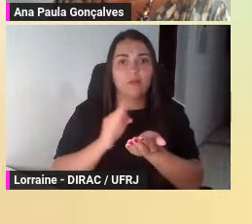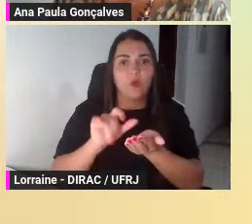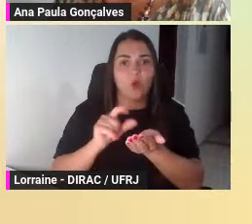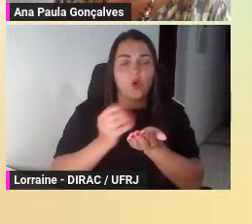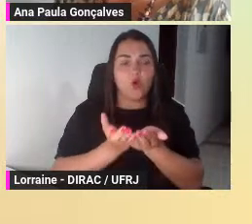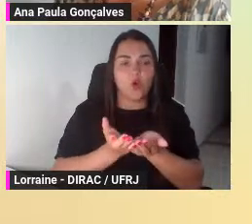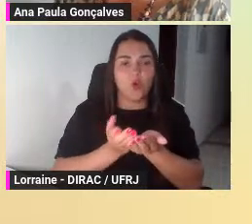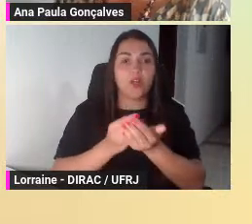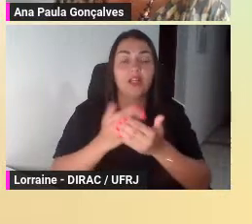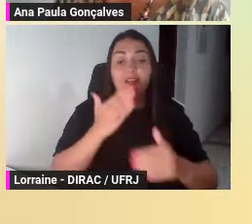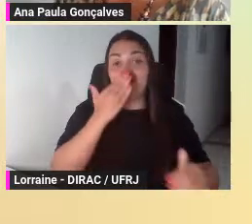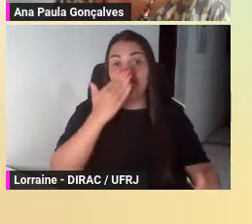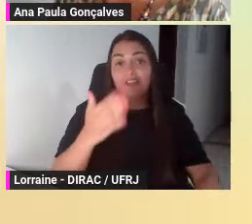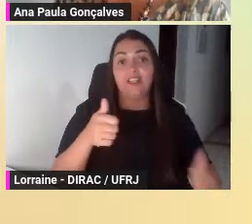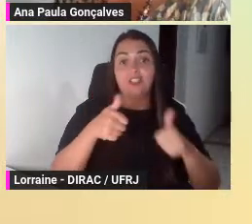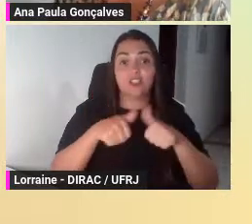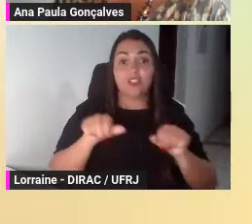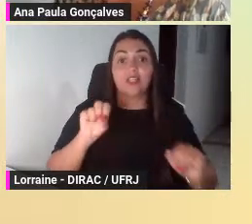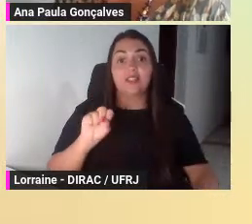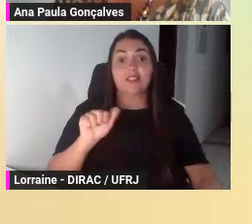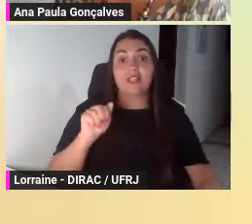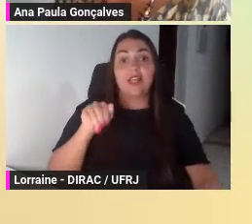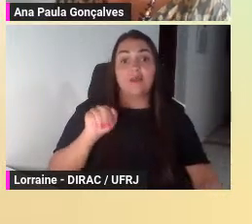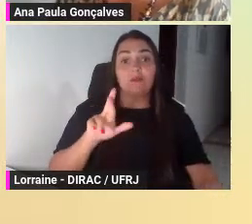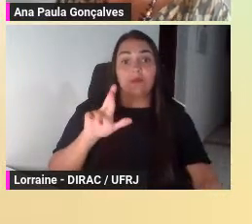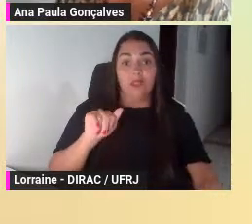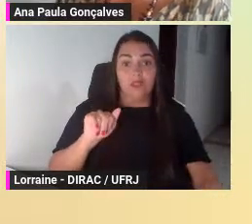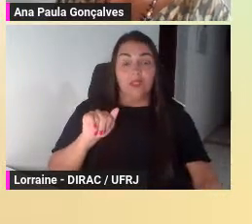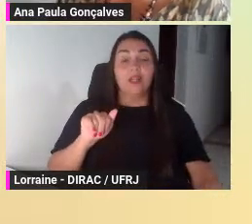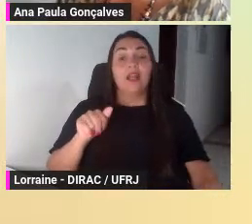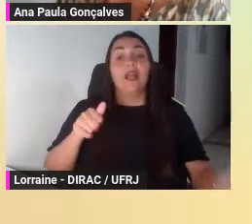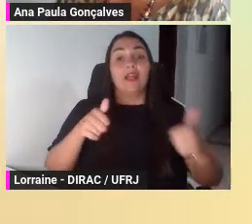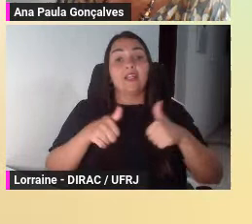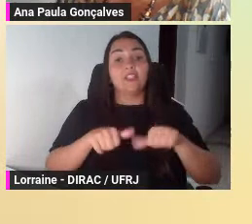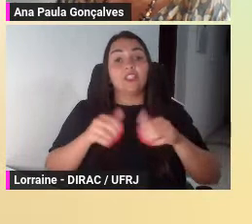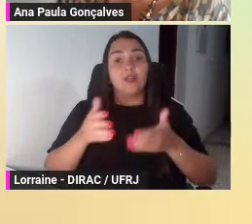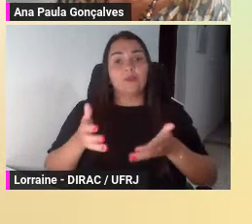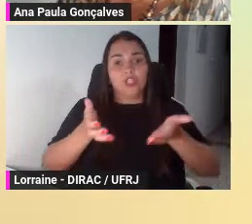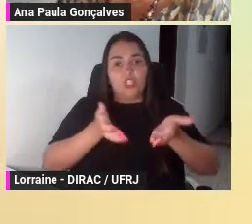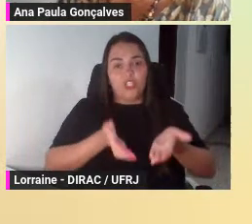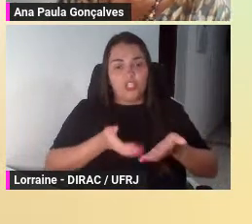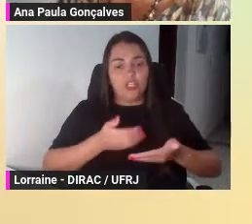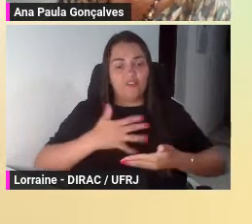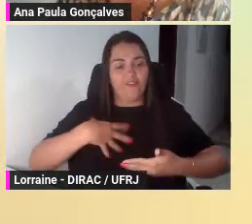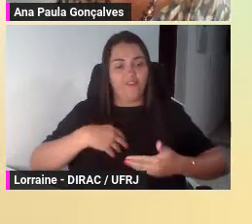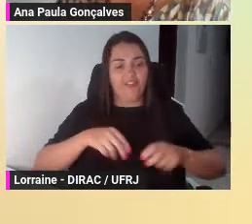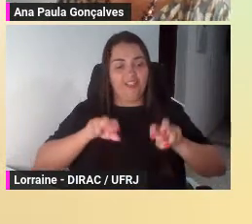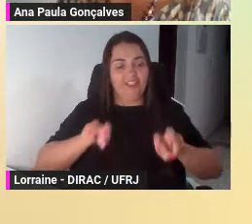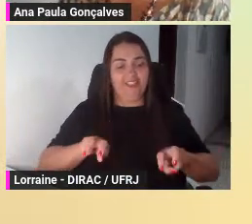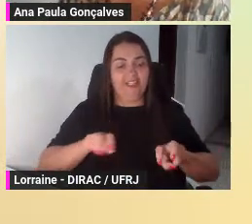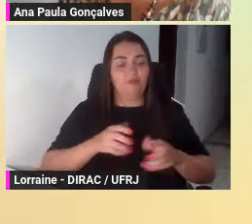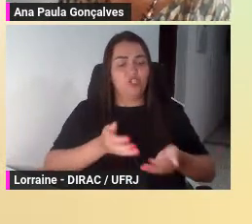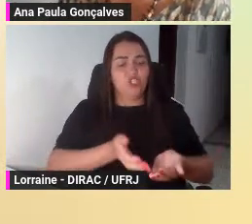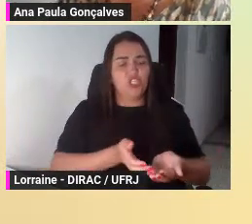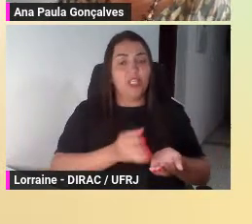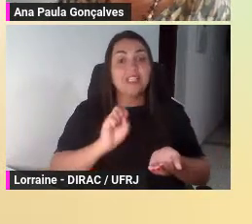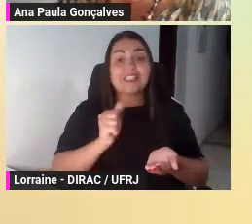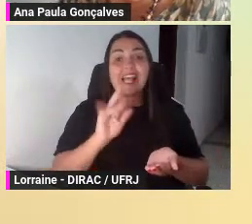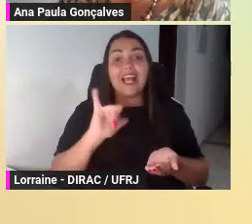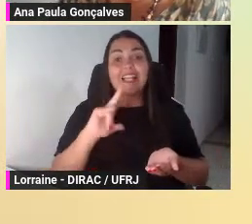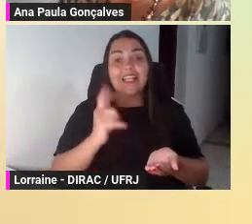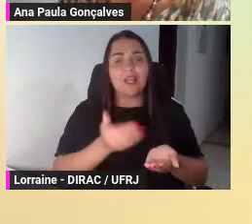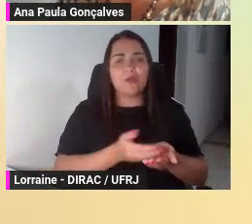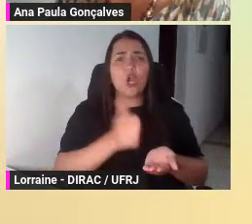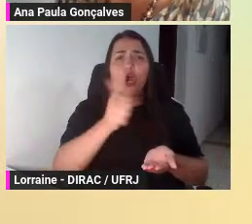está a Samira, que é a minha mais velha. E no colo da Samira está a Sarinha, que na época tinha 11 dias. Essa foi a primeira foto que nós